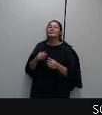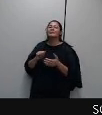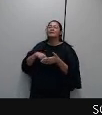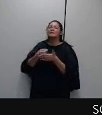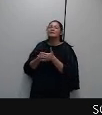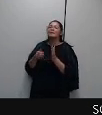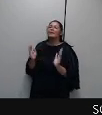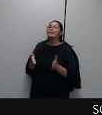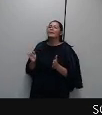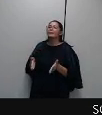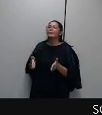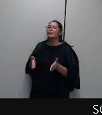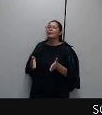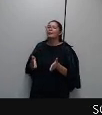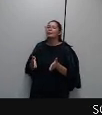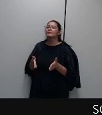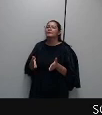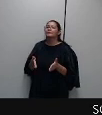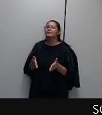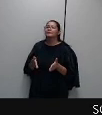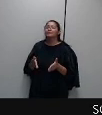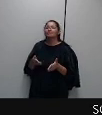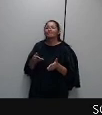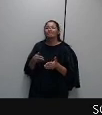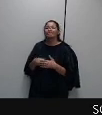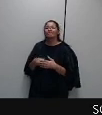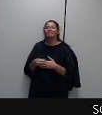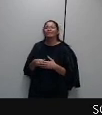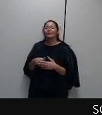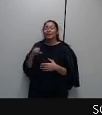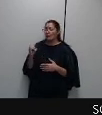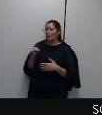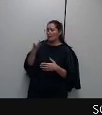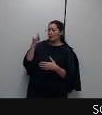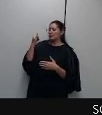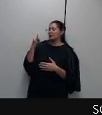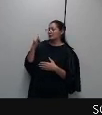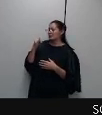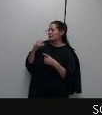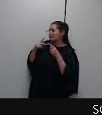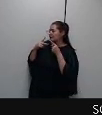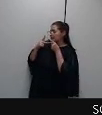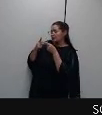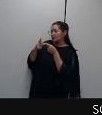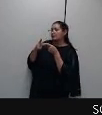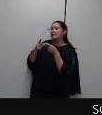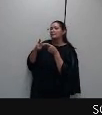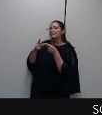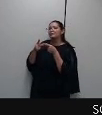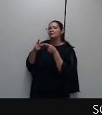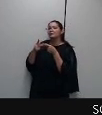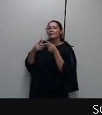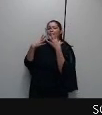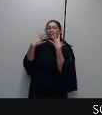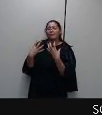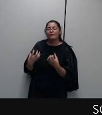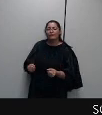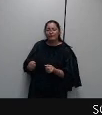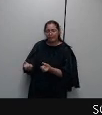objetivo aqui nesse Napoleão exatamente ou customizar o dedo e é vamos acionar